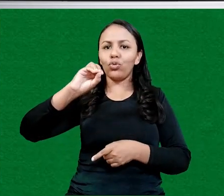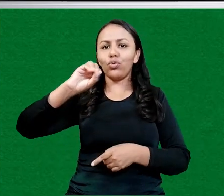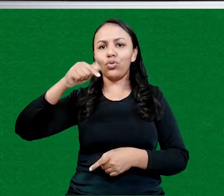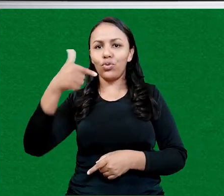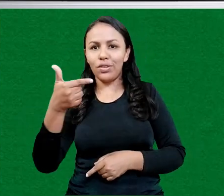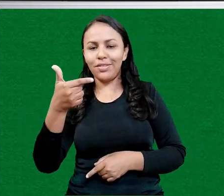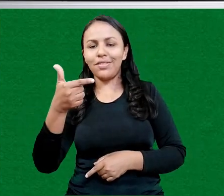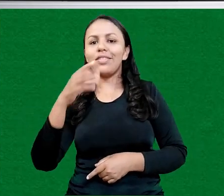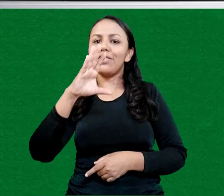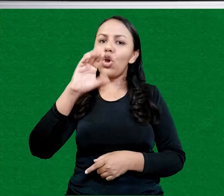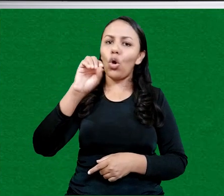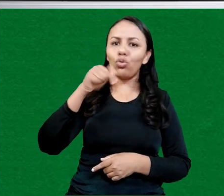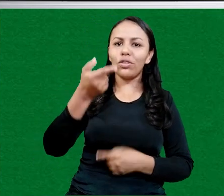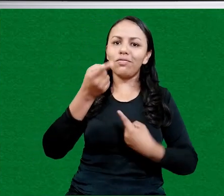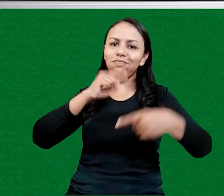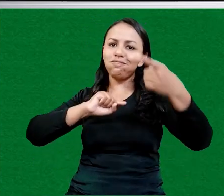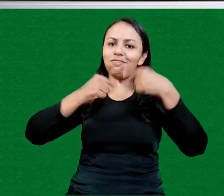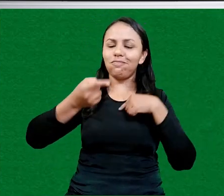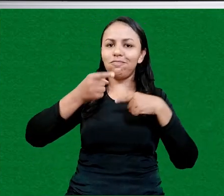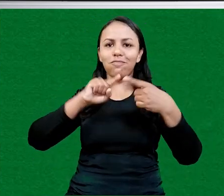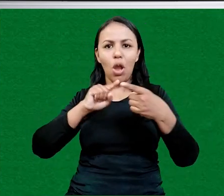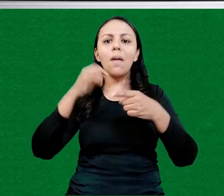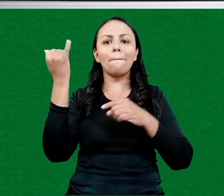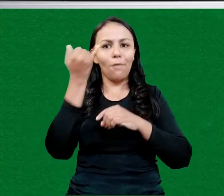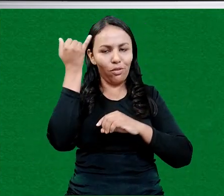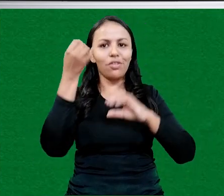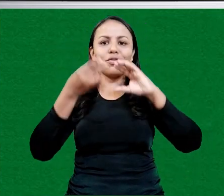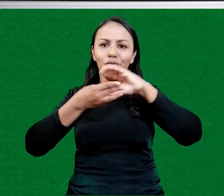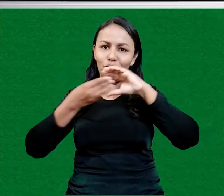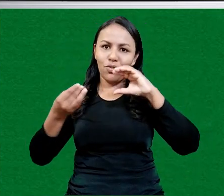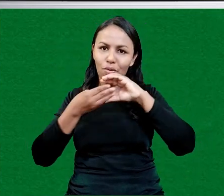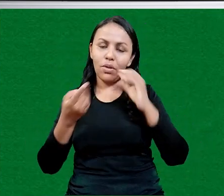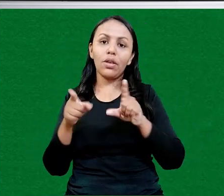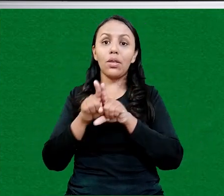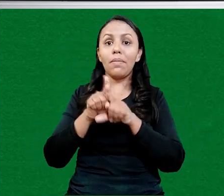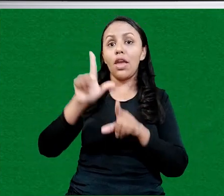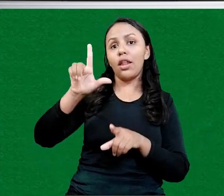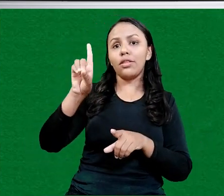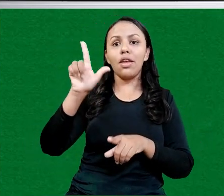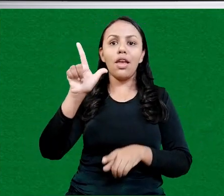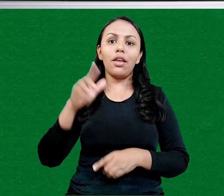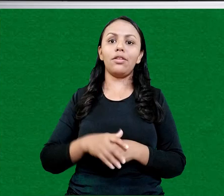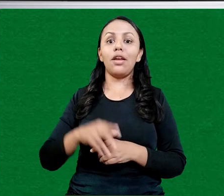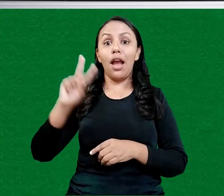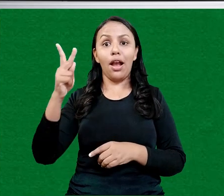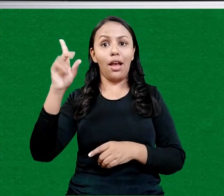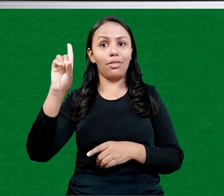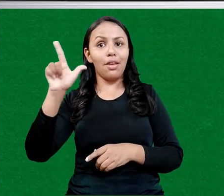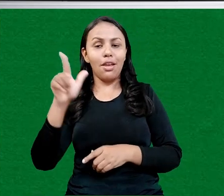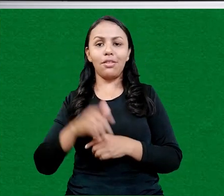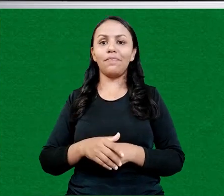mitocôndria. Também melhoram as concentrações da LDL, HDL, dos